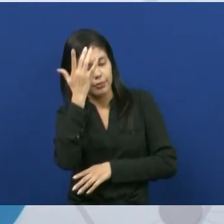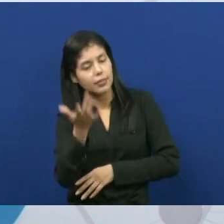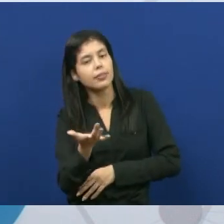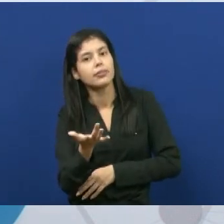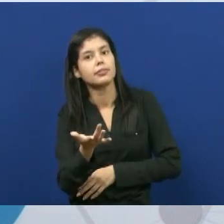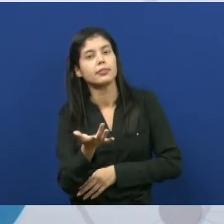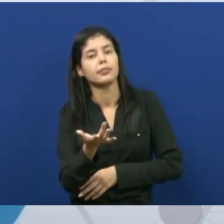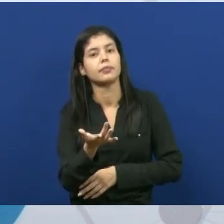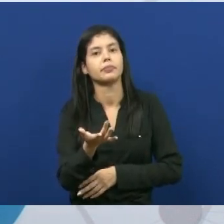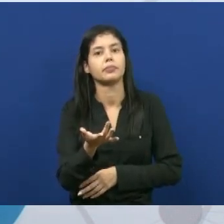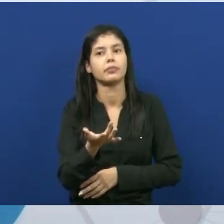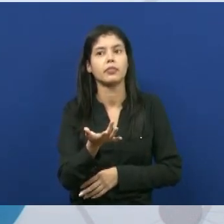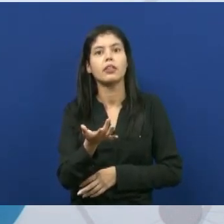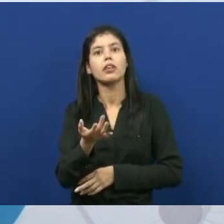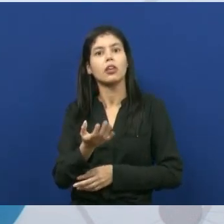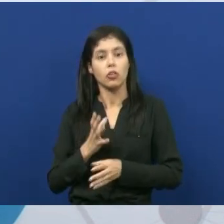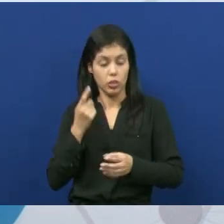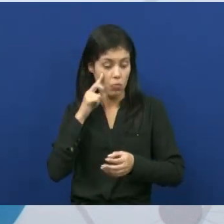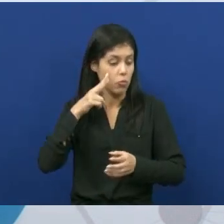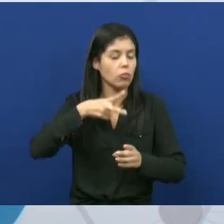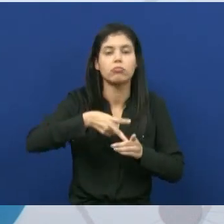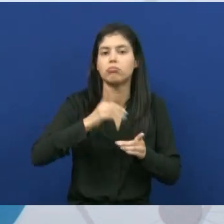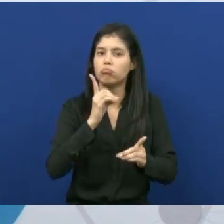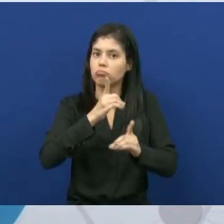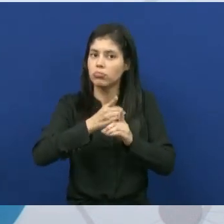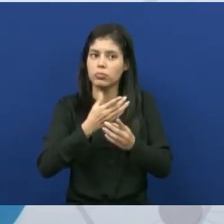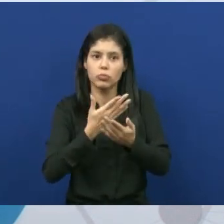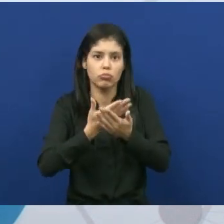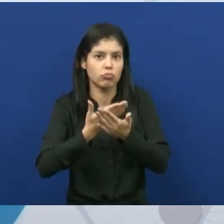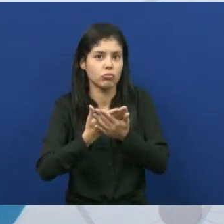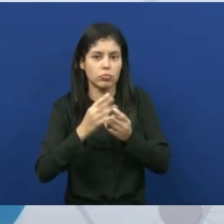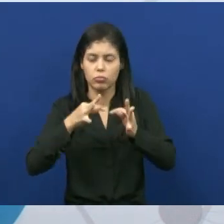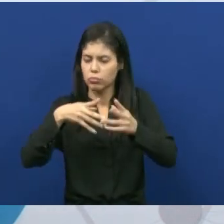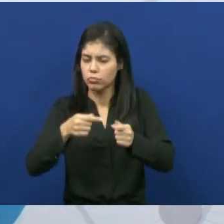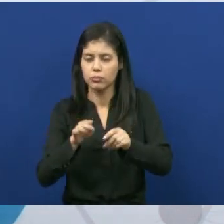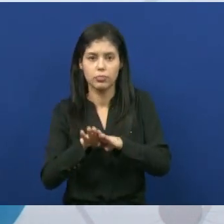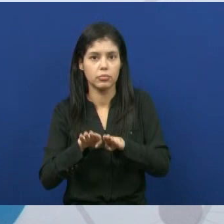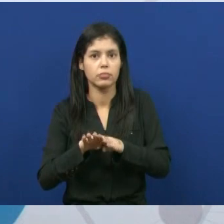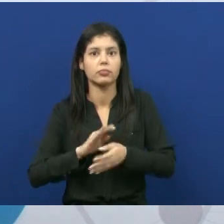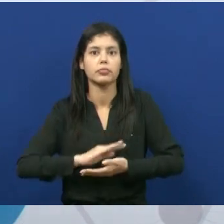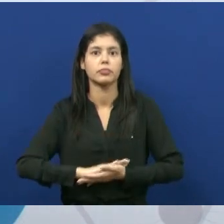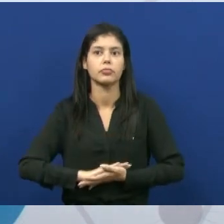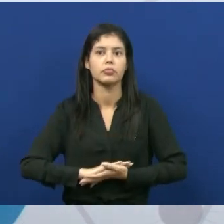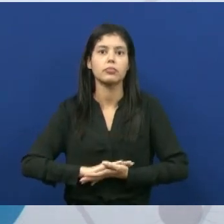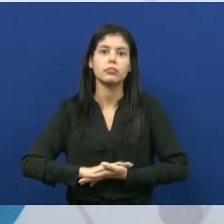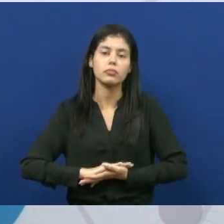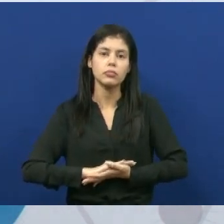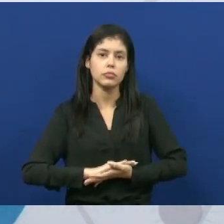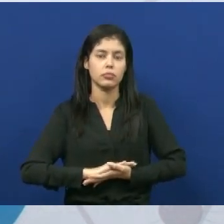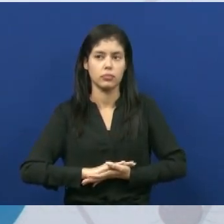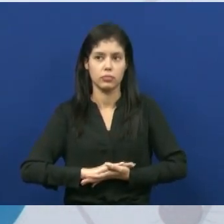fáceis tem nós temos acesso a esses números ok